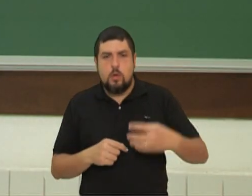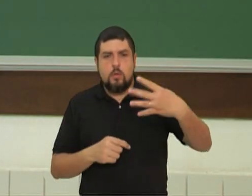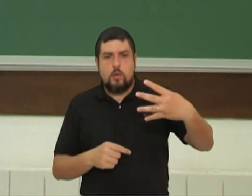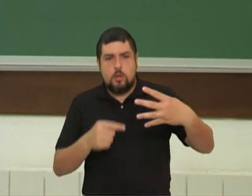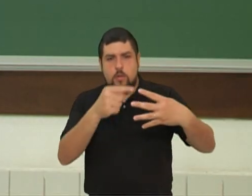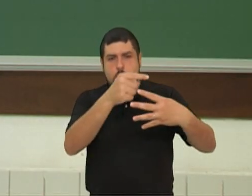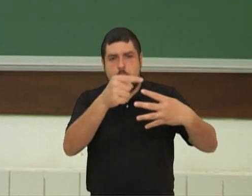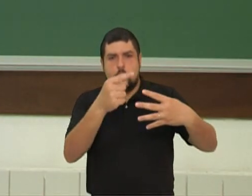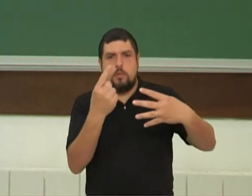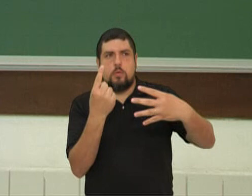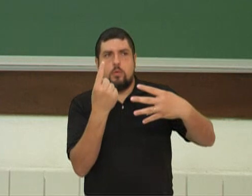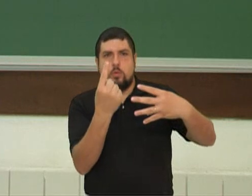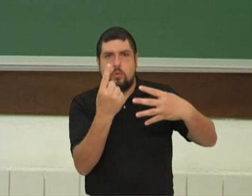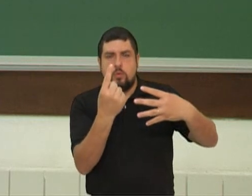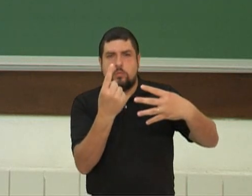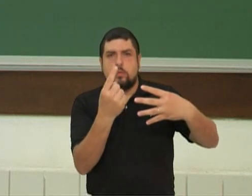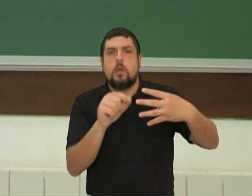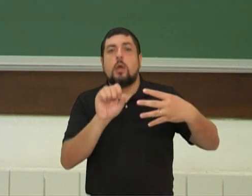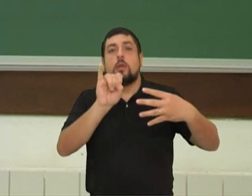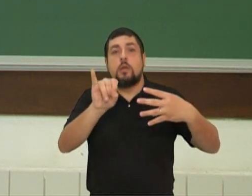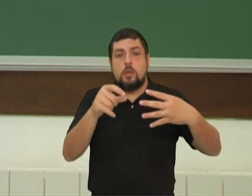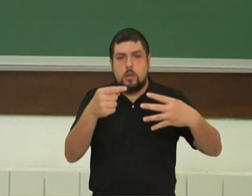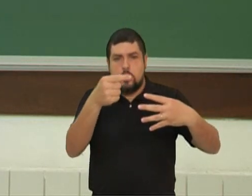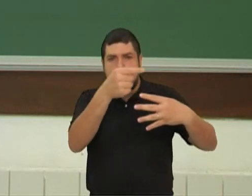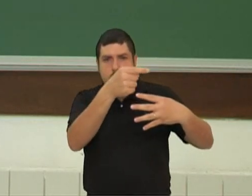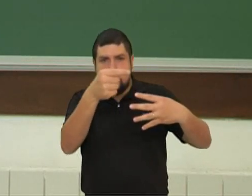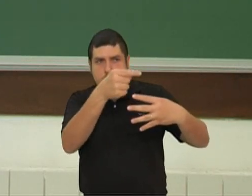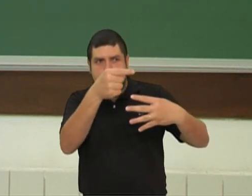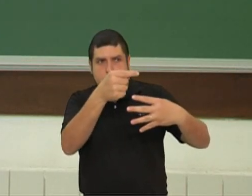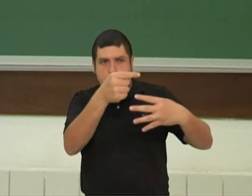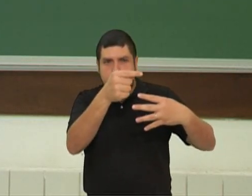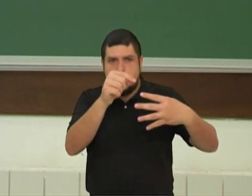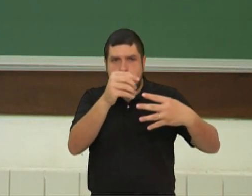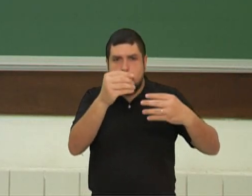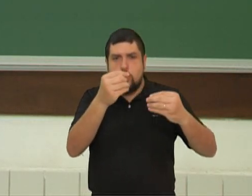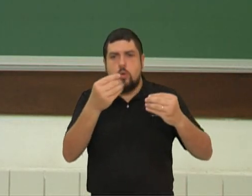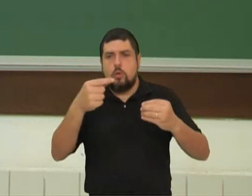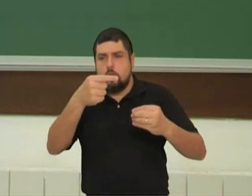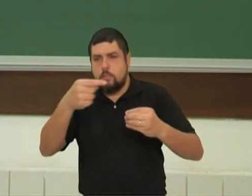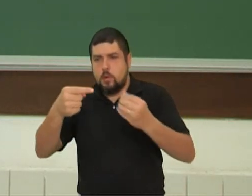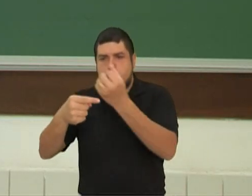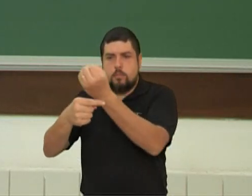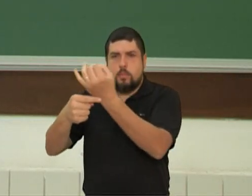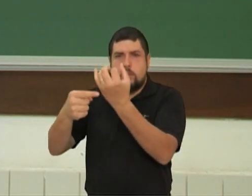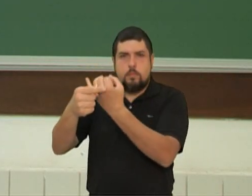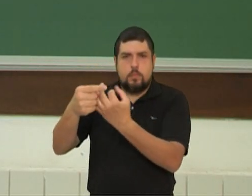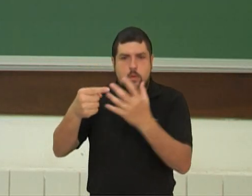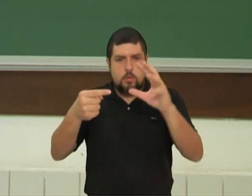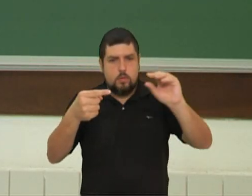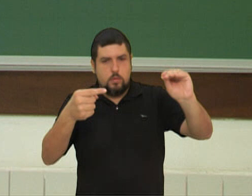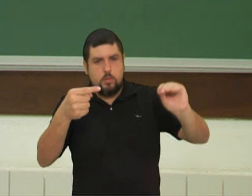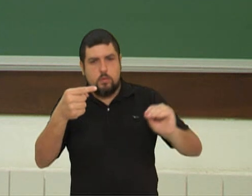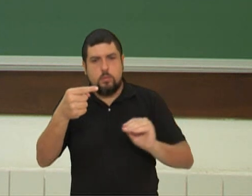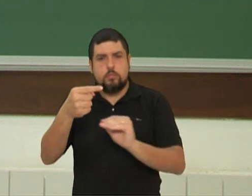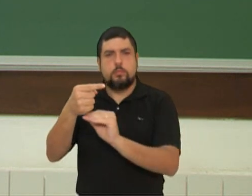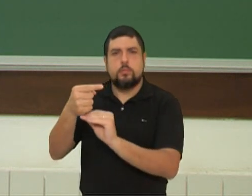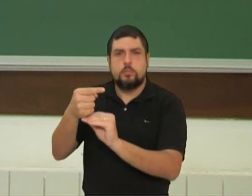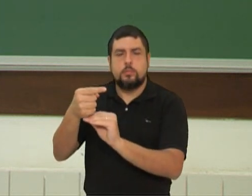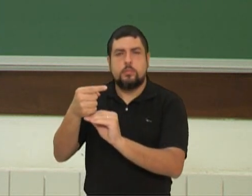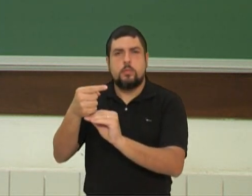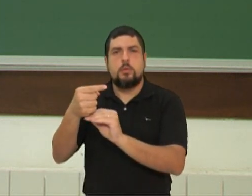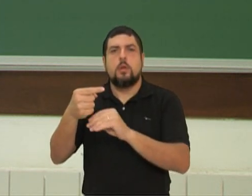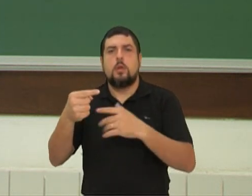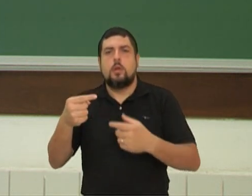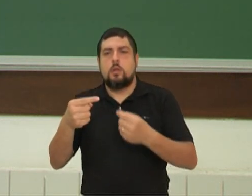1. Está com expoente negativo. Então, reescreve no denominador da fração. Ou